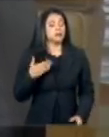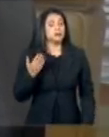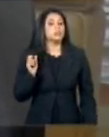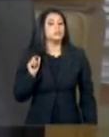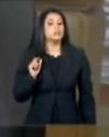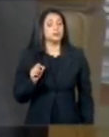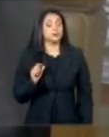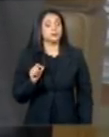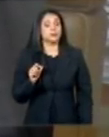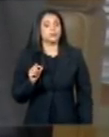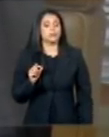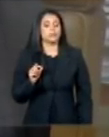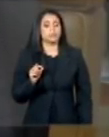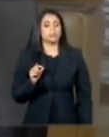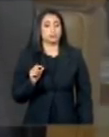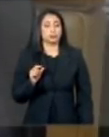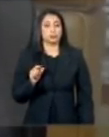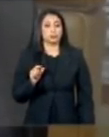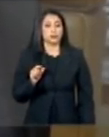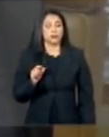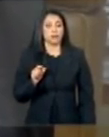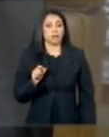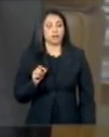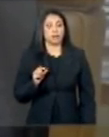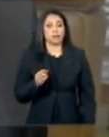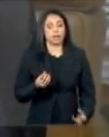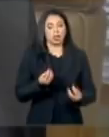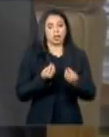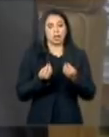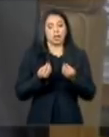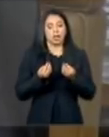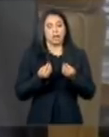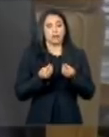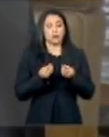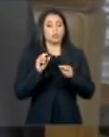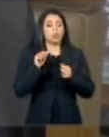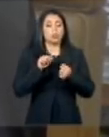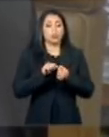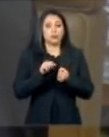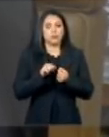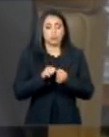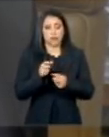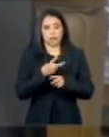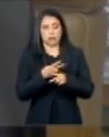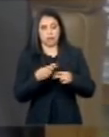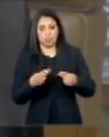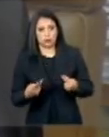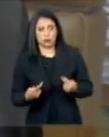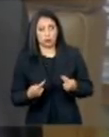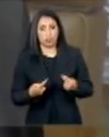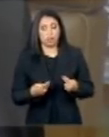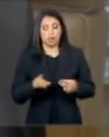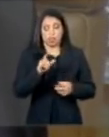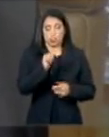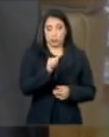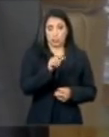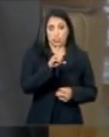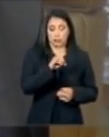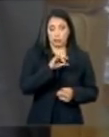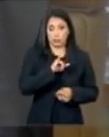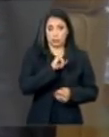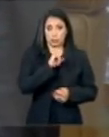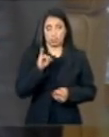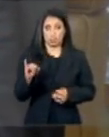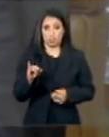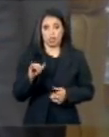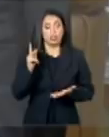a técnica de modulação no tempo dos efeitos de uma declaração da emocionalidade ela na